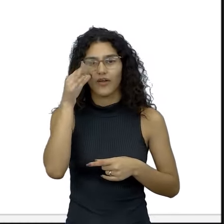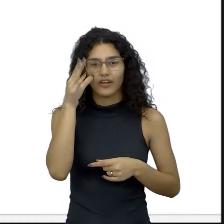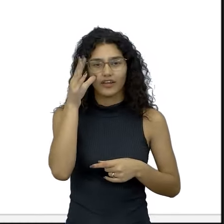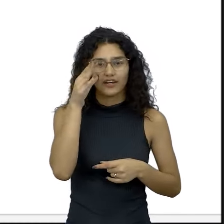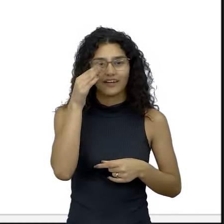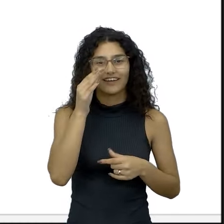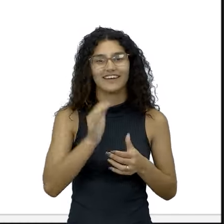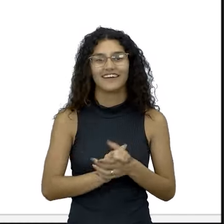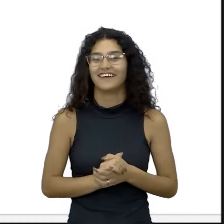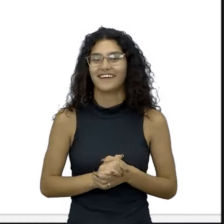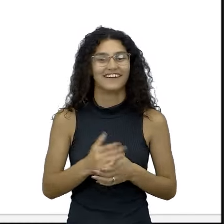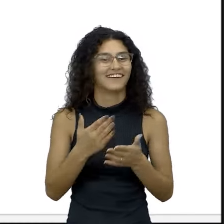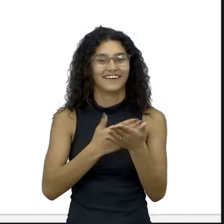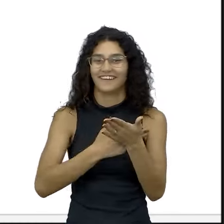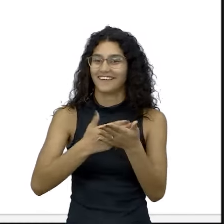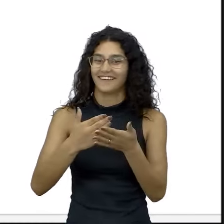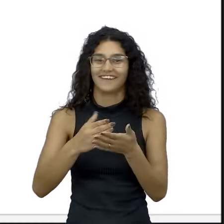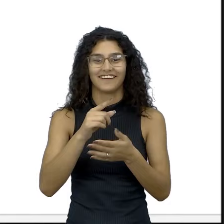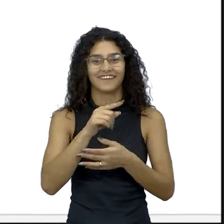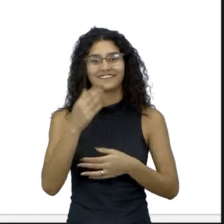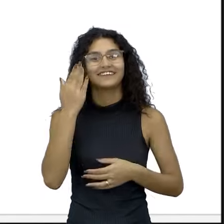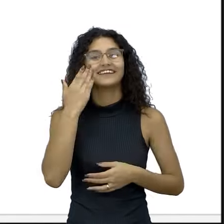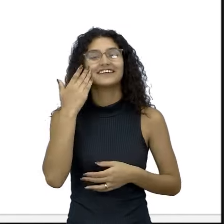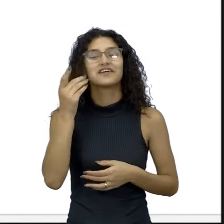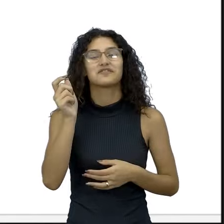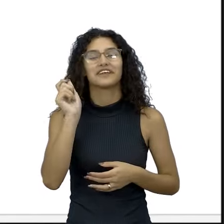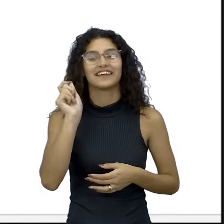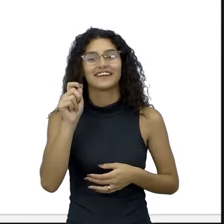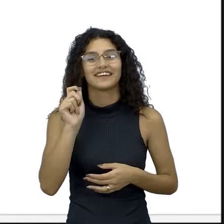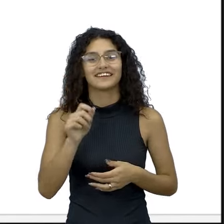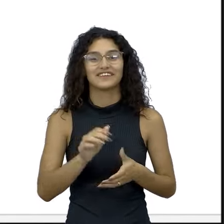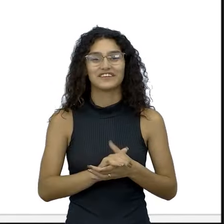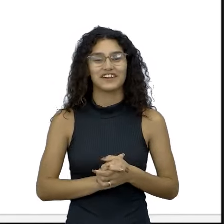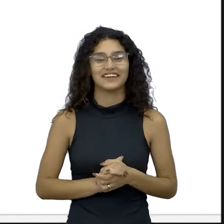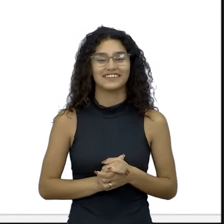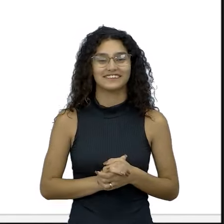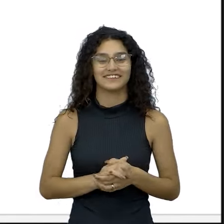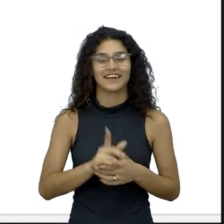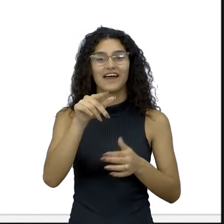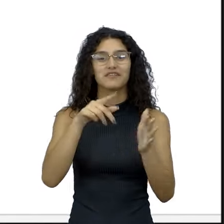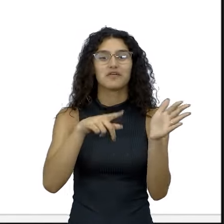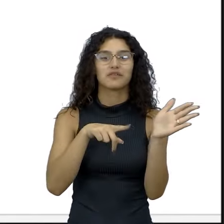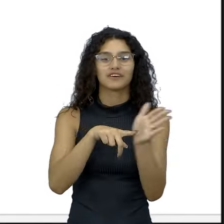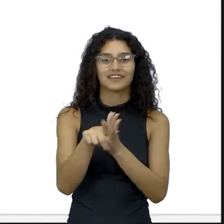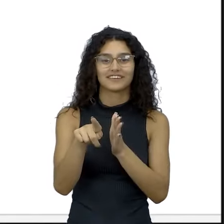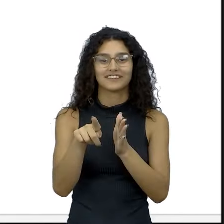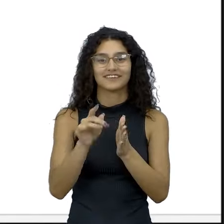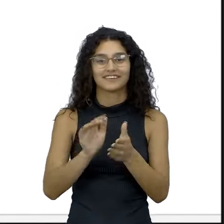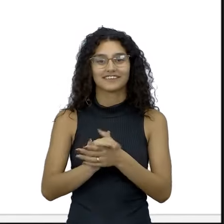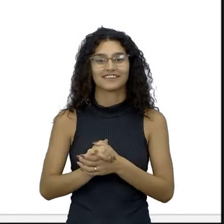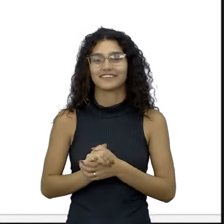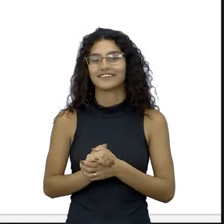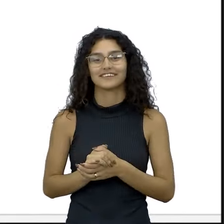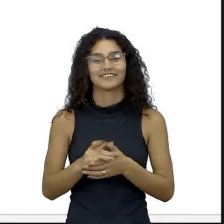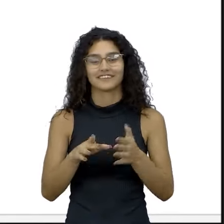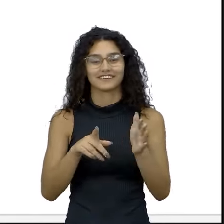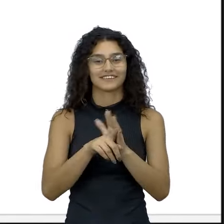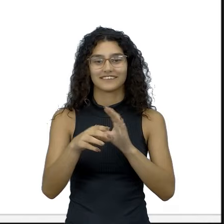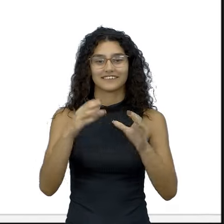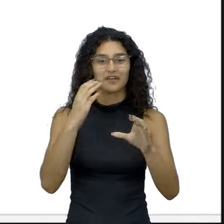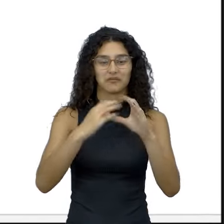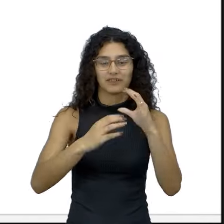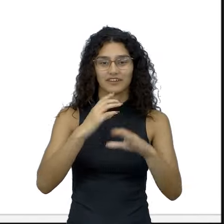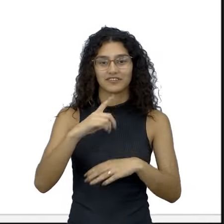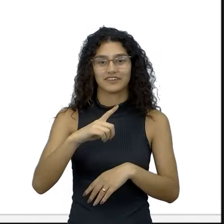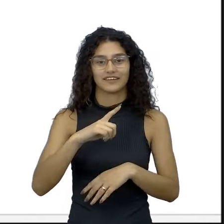curiosidade, ele começa com você sabia, É uma pergunta que remete à situação